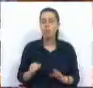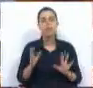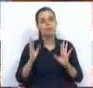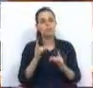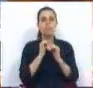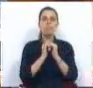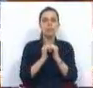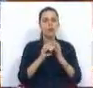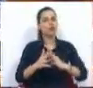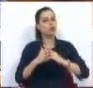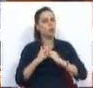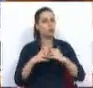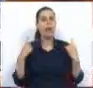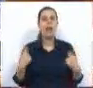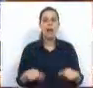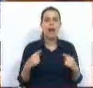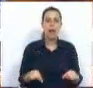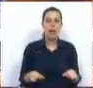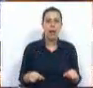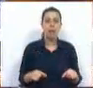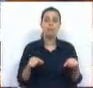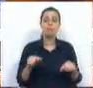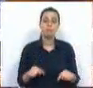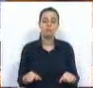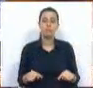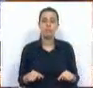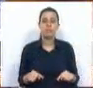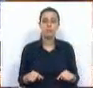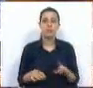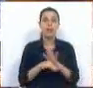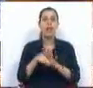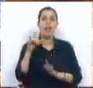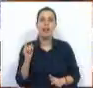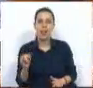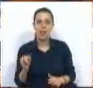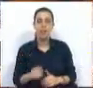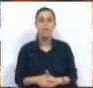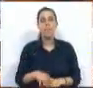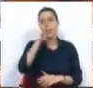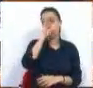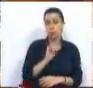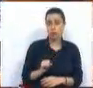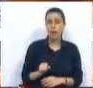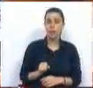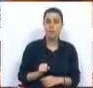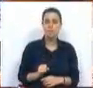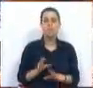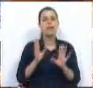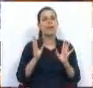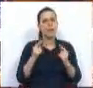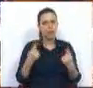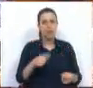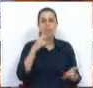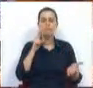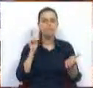tem um papel estruturante nesta lei. O Estado tem, de